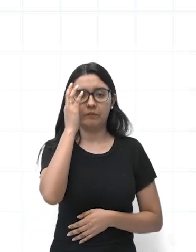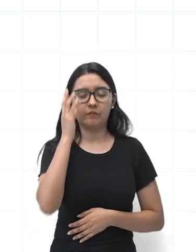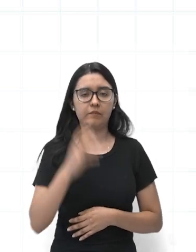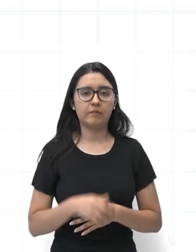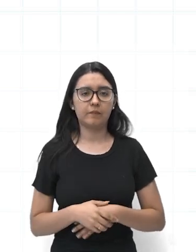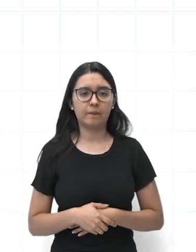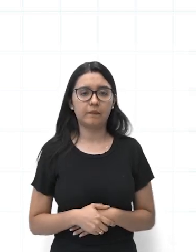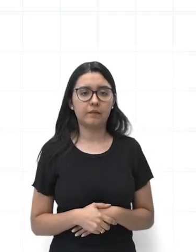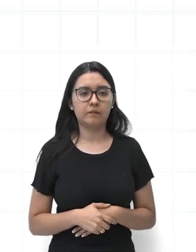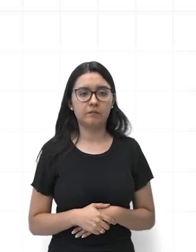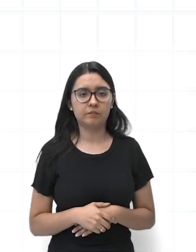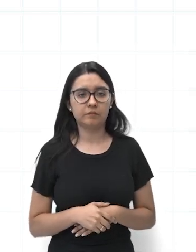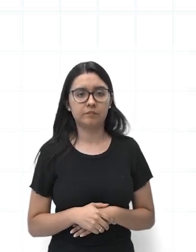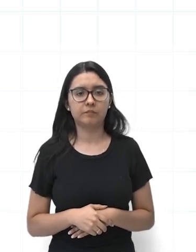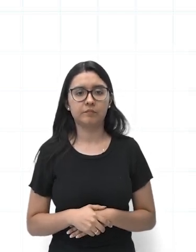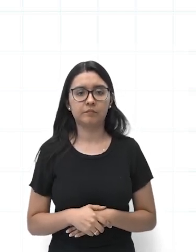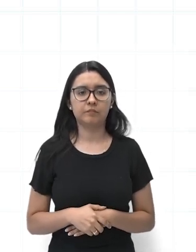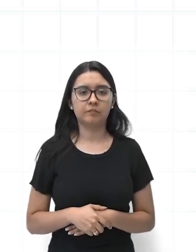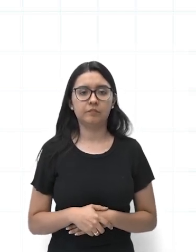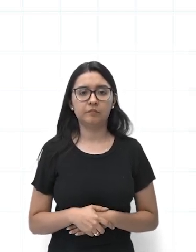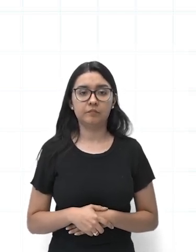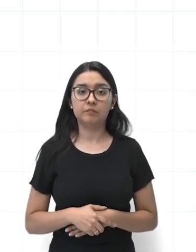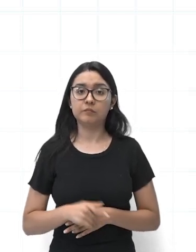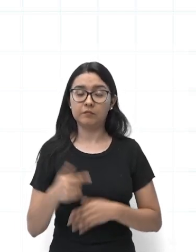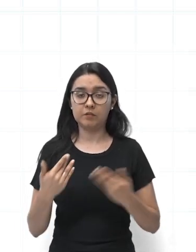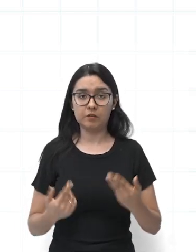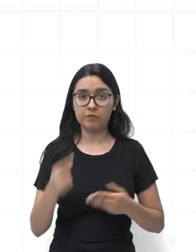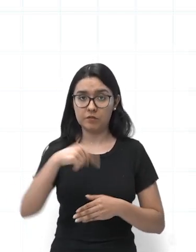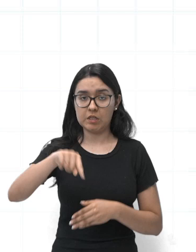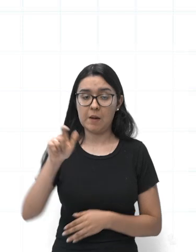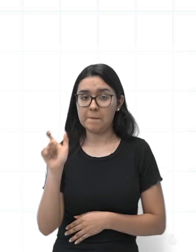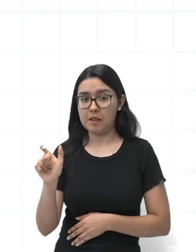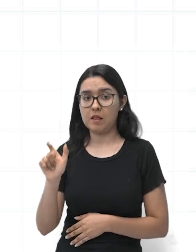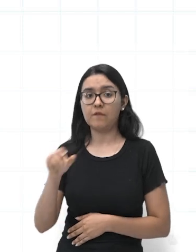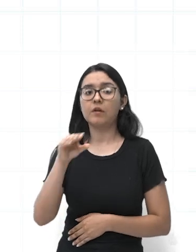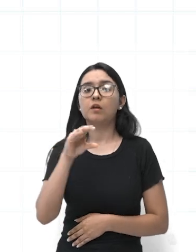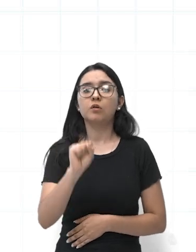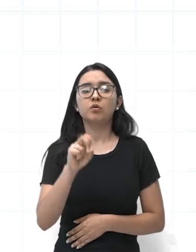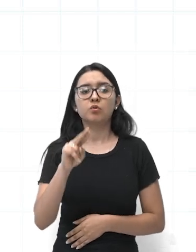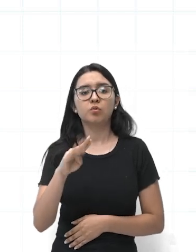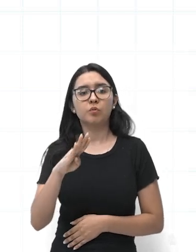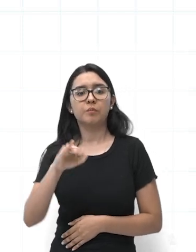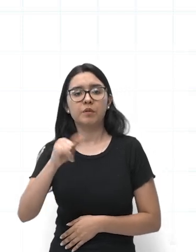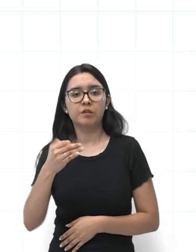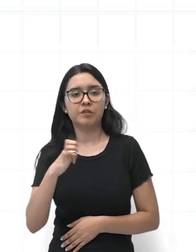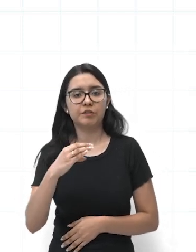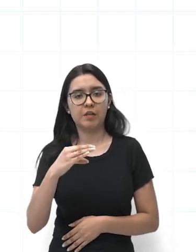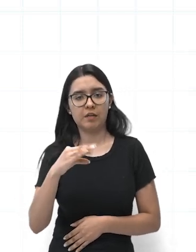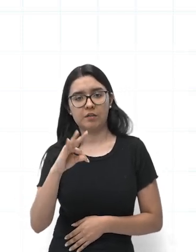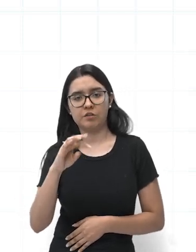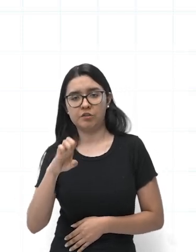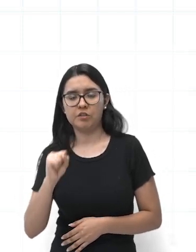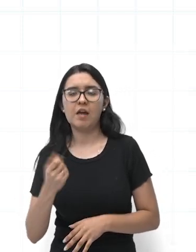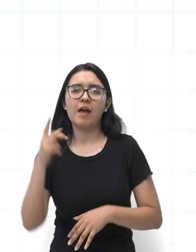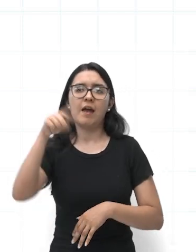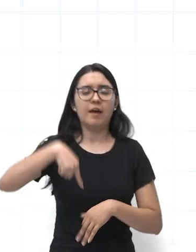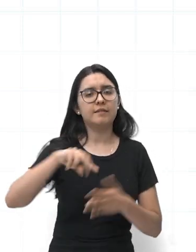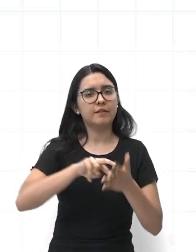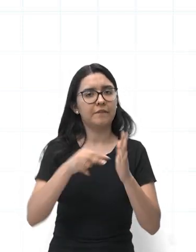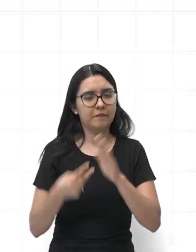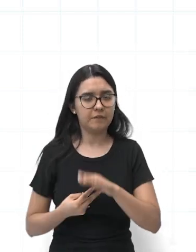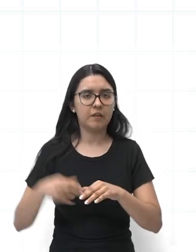notes, tá bom? Então, subject, já anotem aí esse termo, tá? São as matérias, as disciplinas,